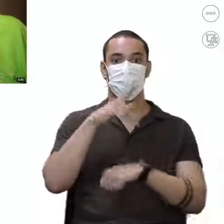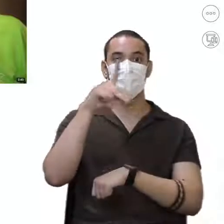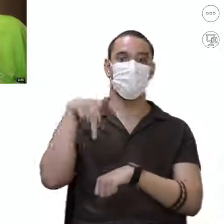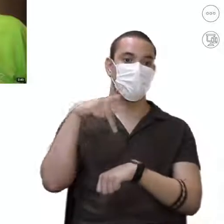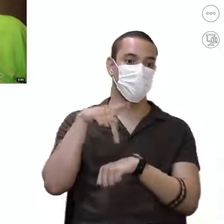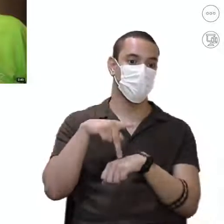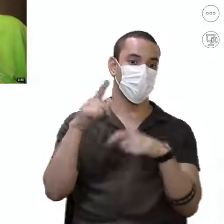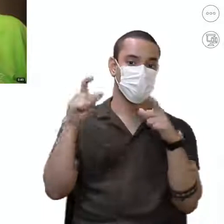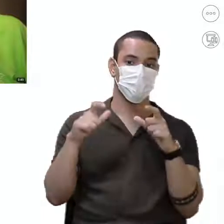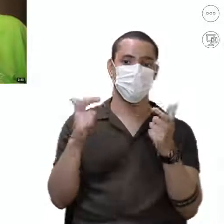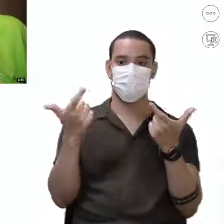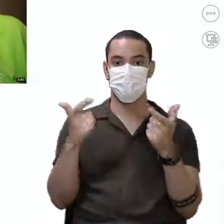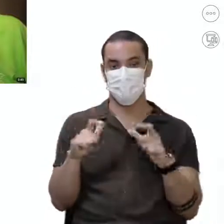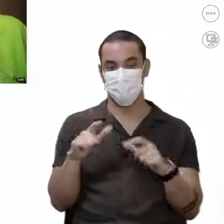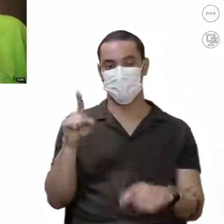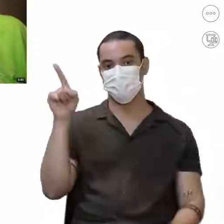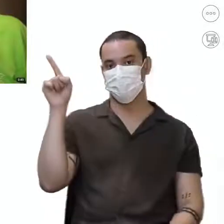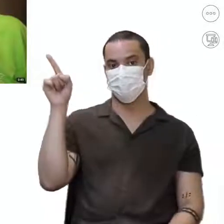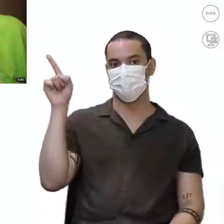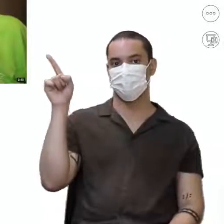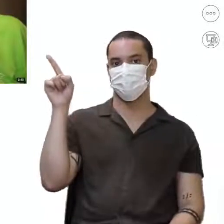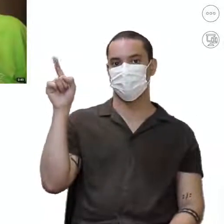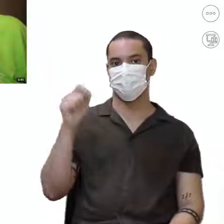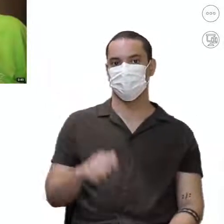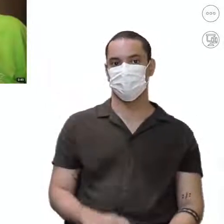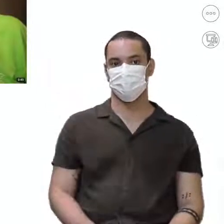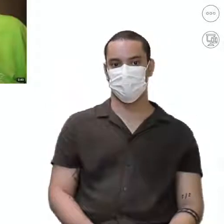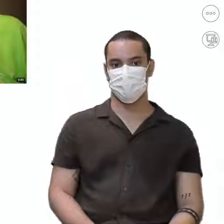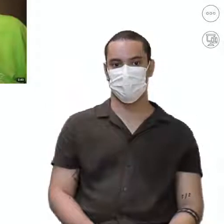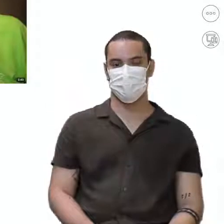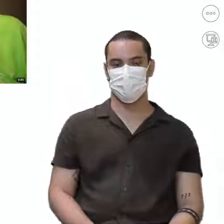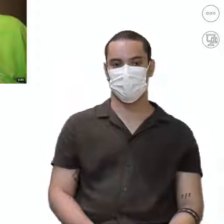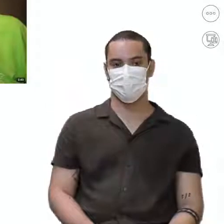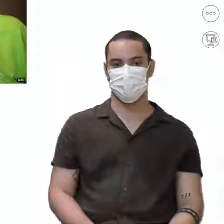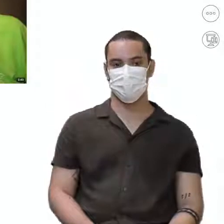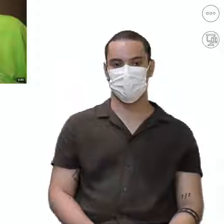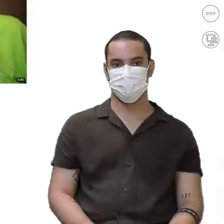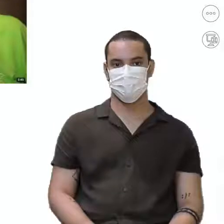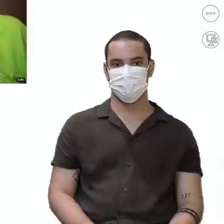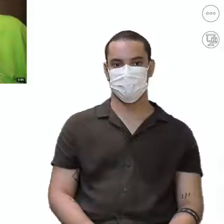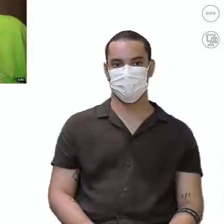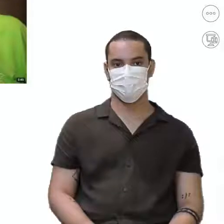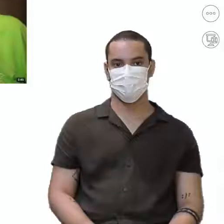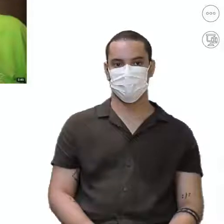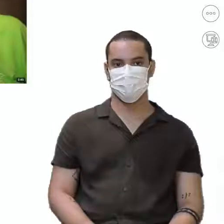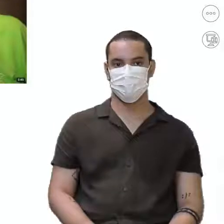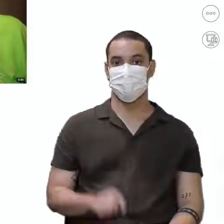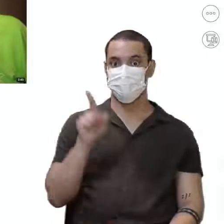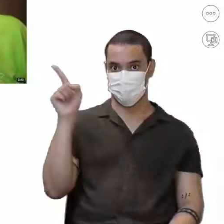país? De qual lugar? A origem dela é essa aqui, ela é de